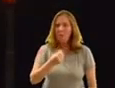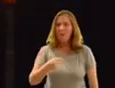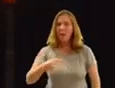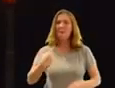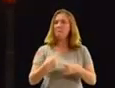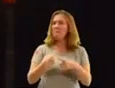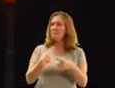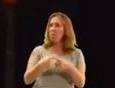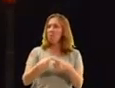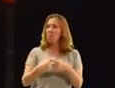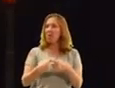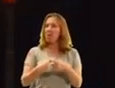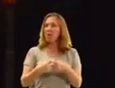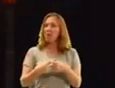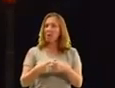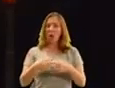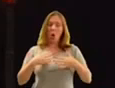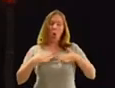tem um abdômen